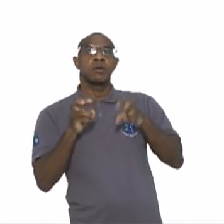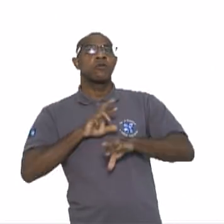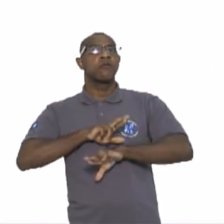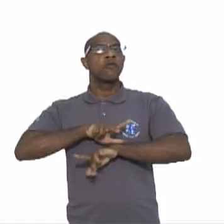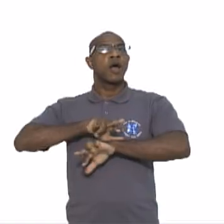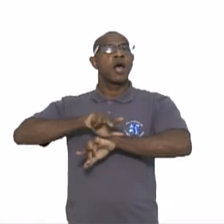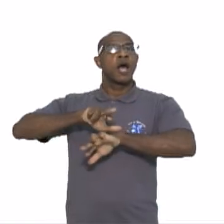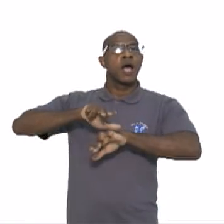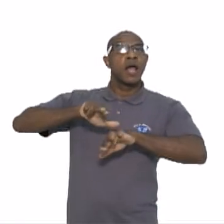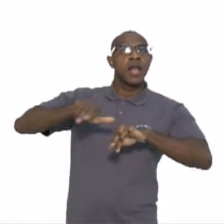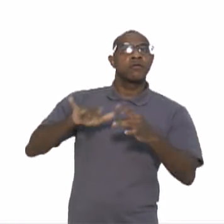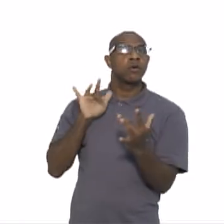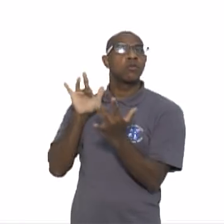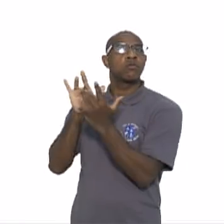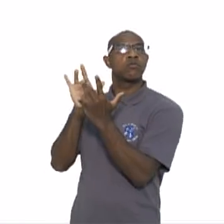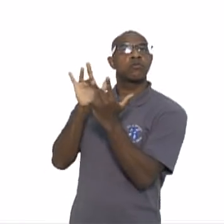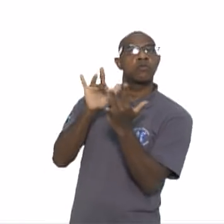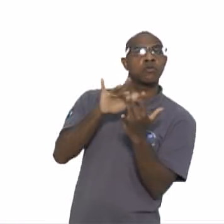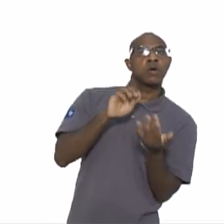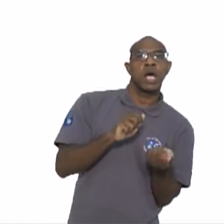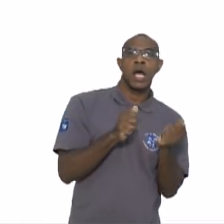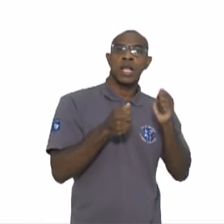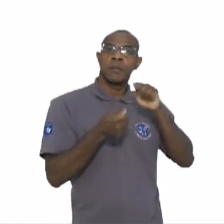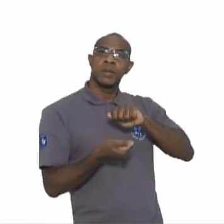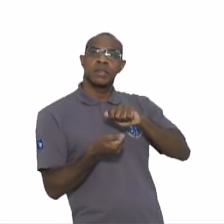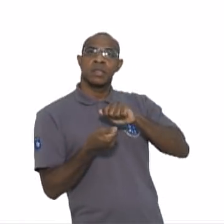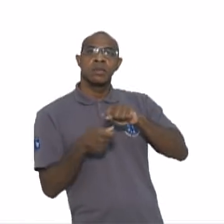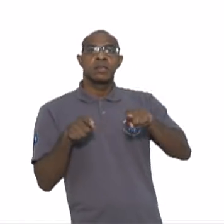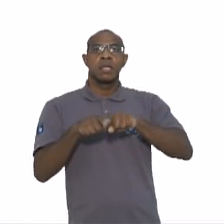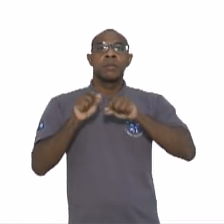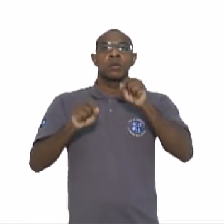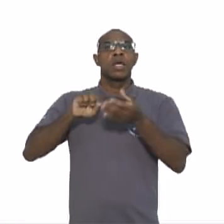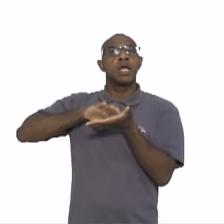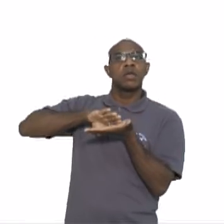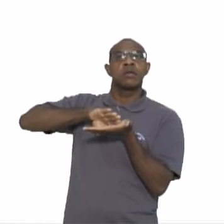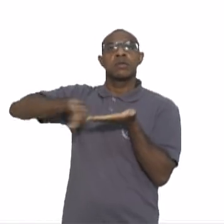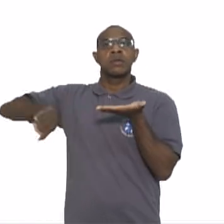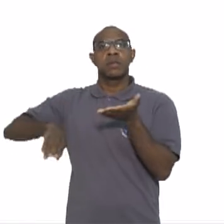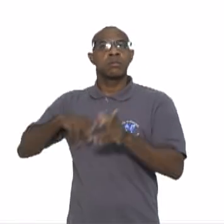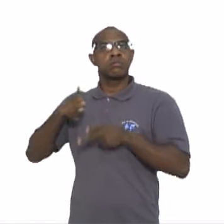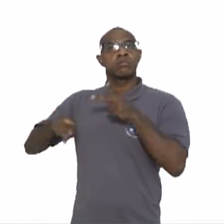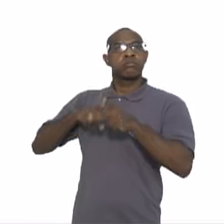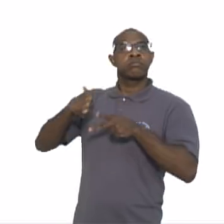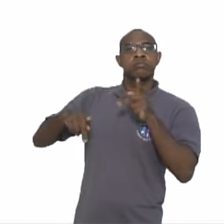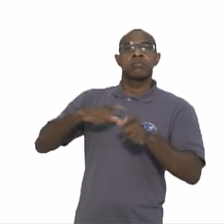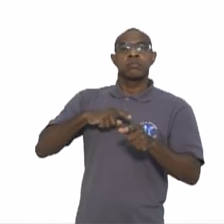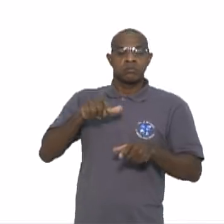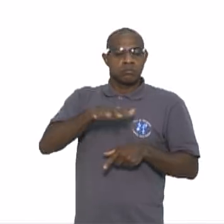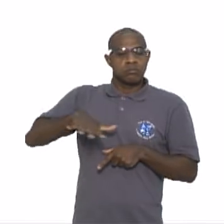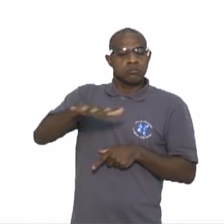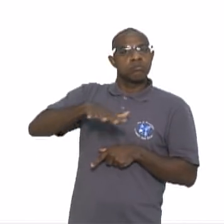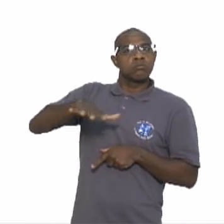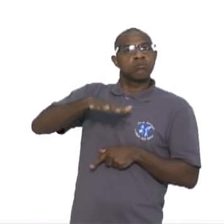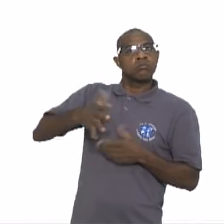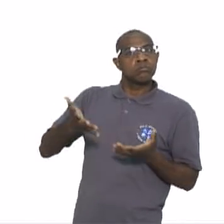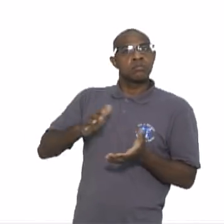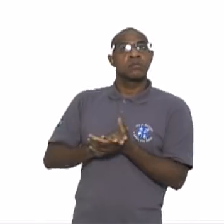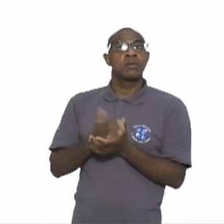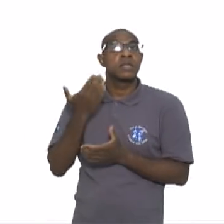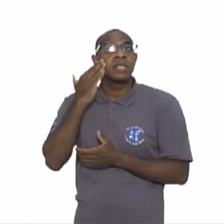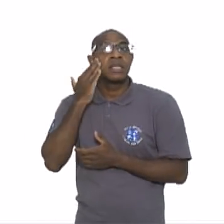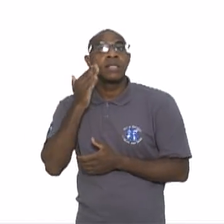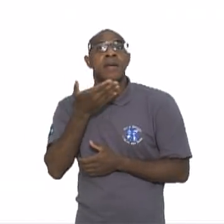diferentes formas de contato, adaptação ou exclusão entre as populações em diferentes tempos e espaços. Então a gente vai entender